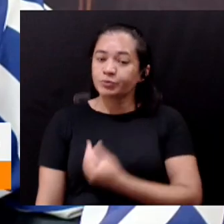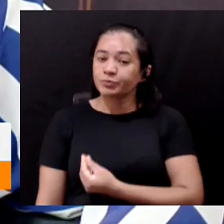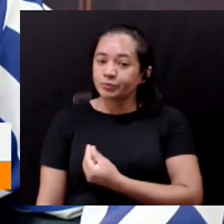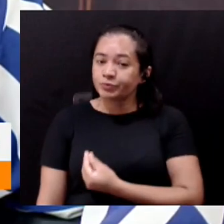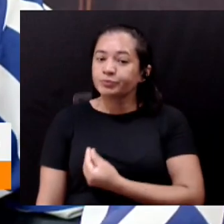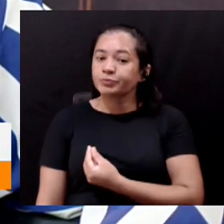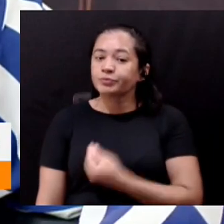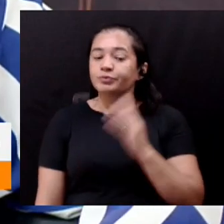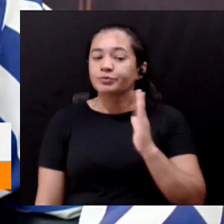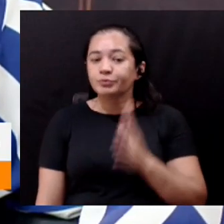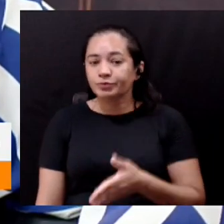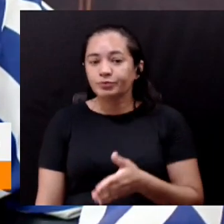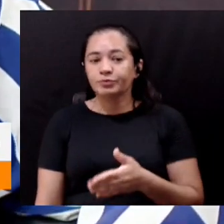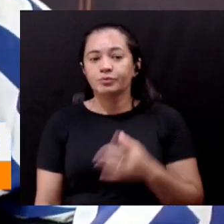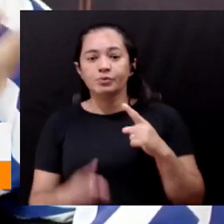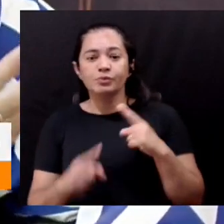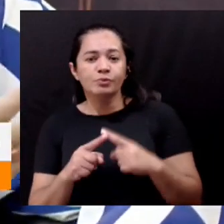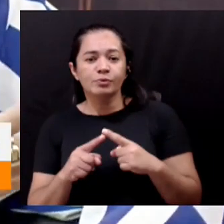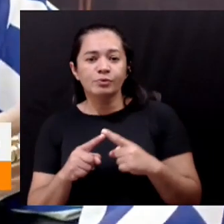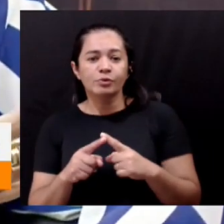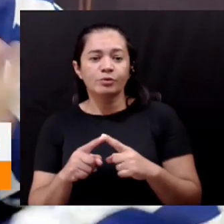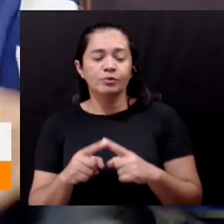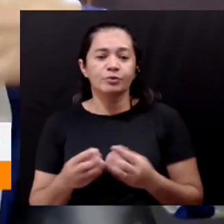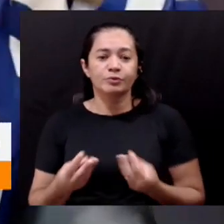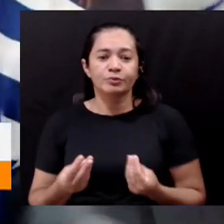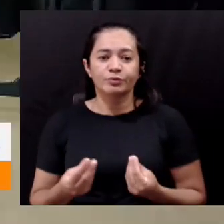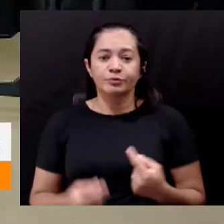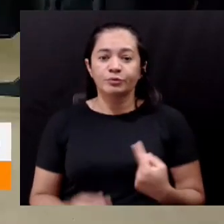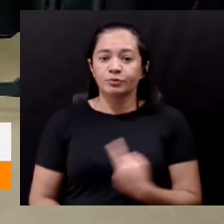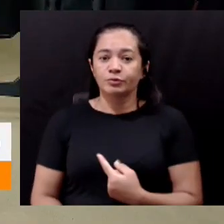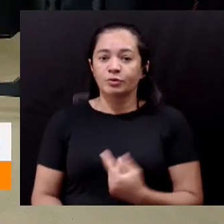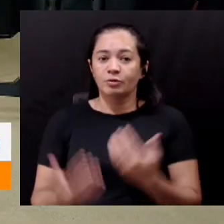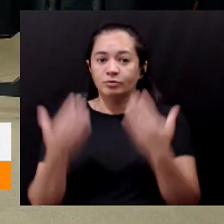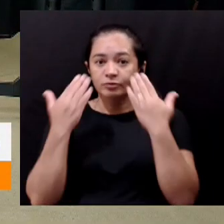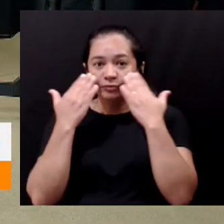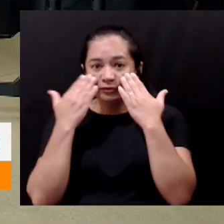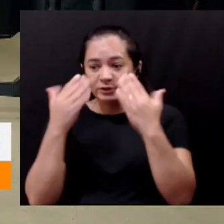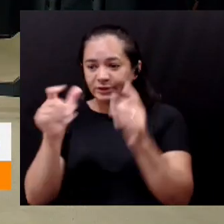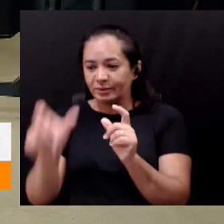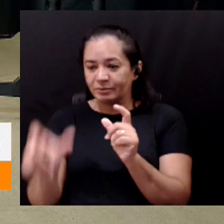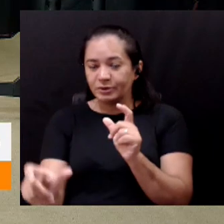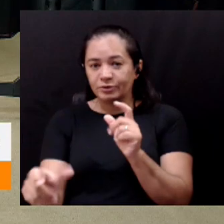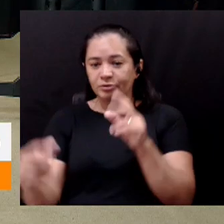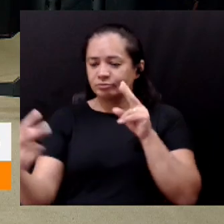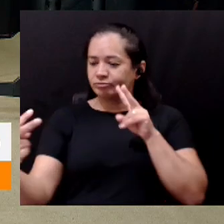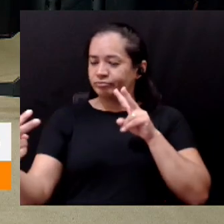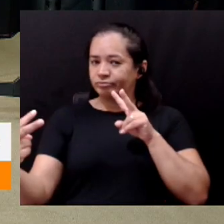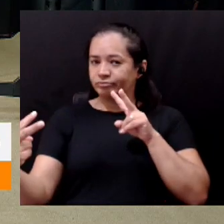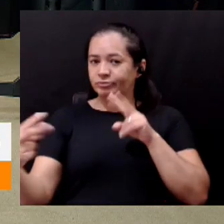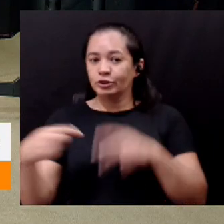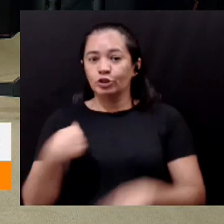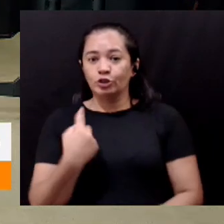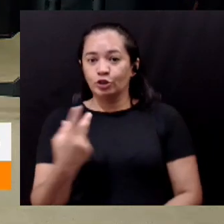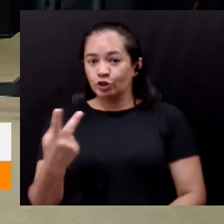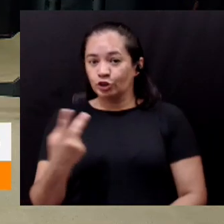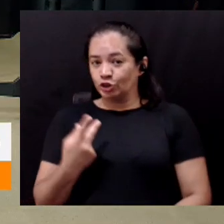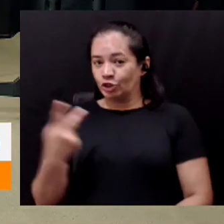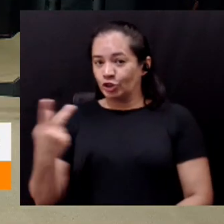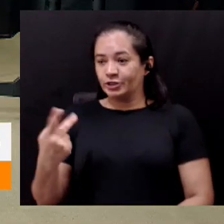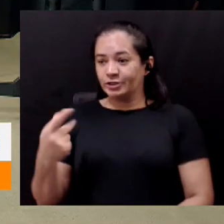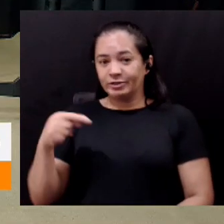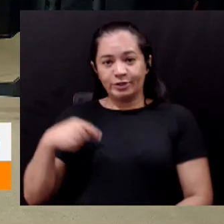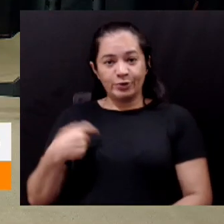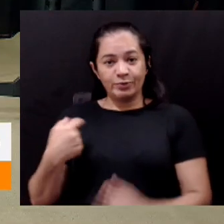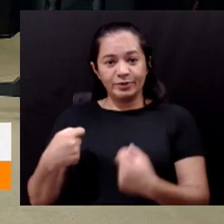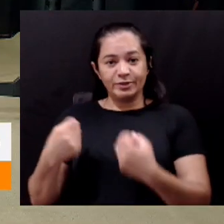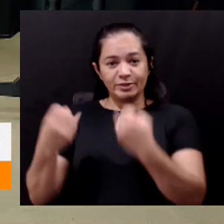porque diferentemente de a gente estar frente a frente com uma pessoa, porque se Uhum, nós estamos aqui, tem algo que eu tenho a dizer para você. uhum. Ainda eu posso te